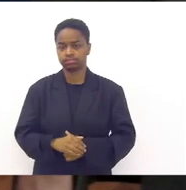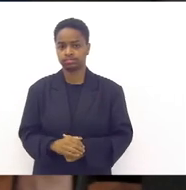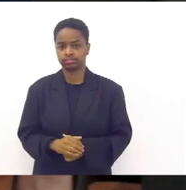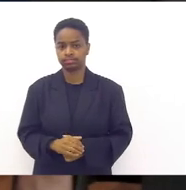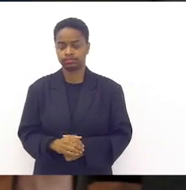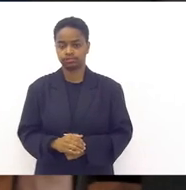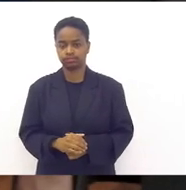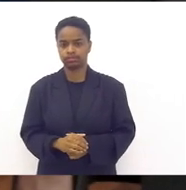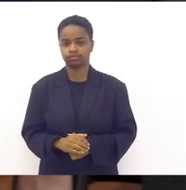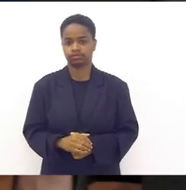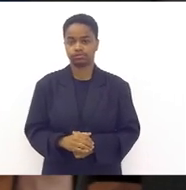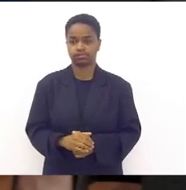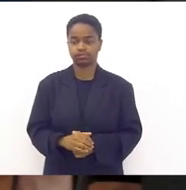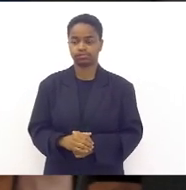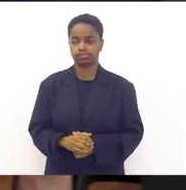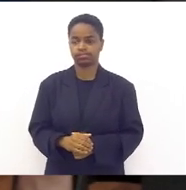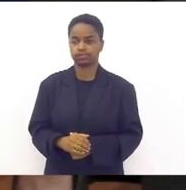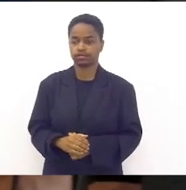E eu assinalo